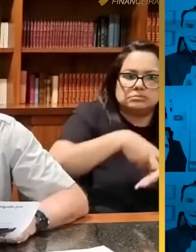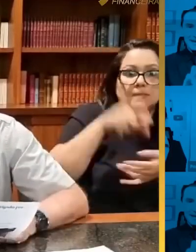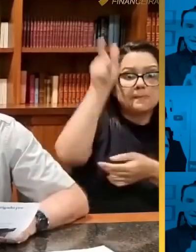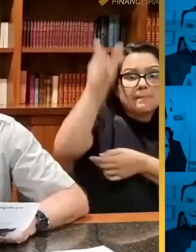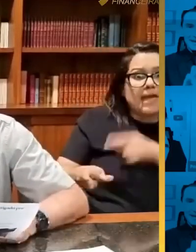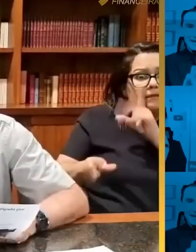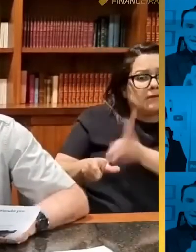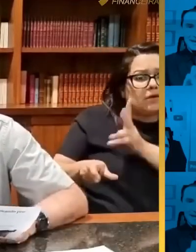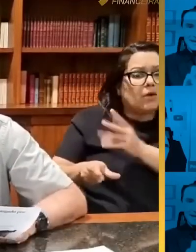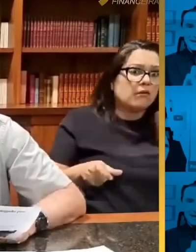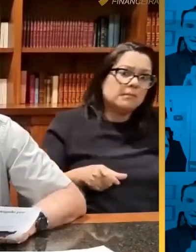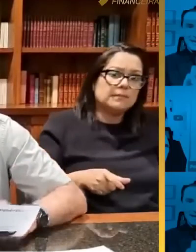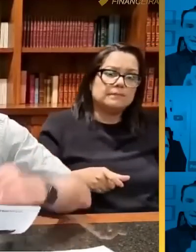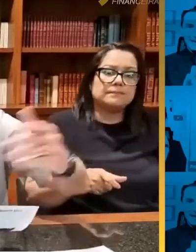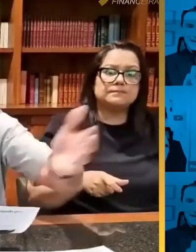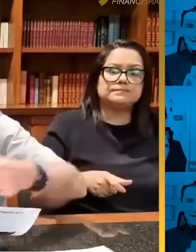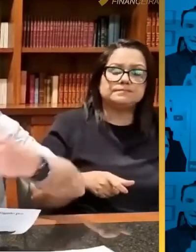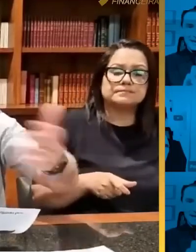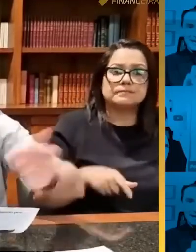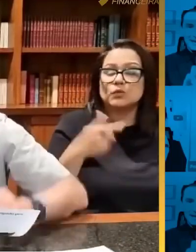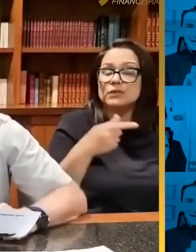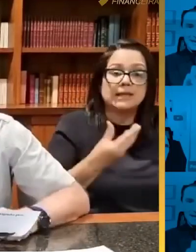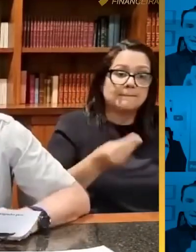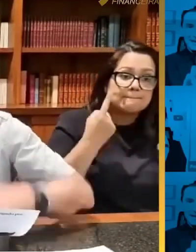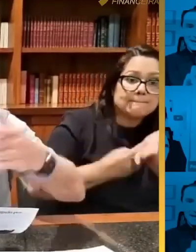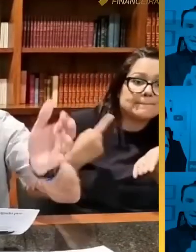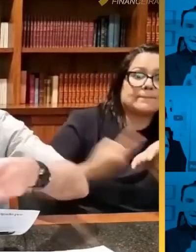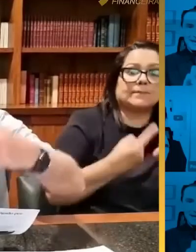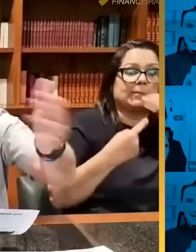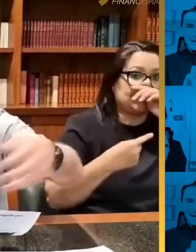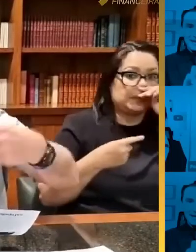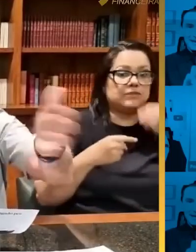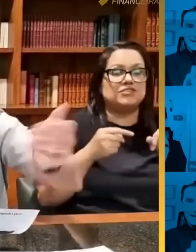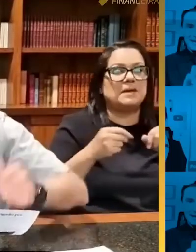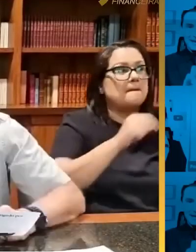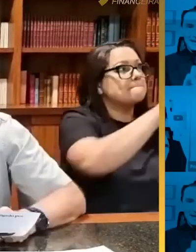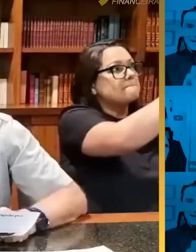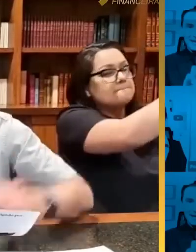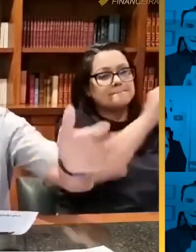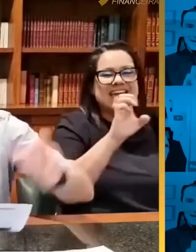de como é que é o nome, Deus do céu? Um acordo de deportação aí,